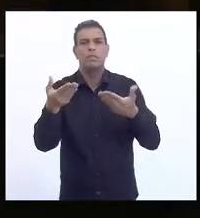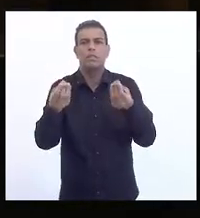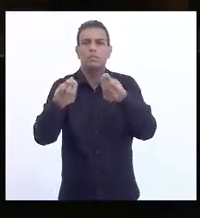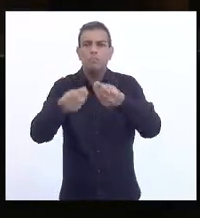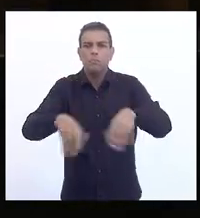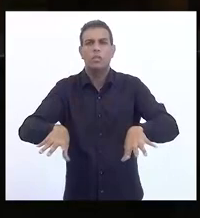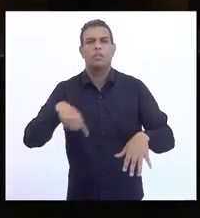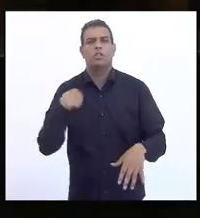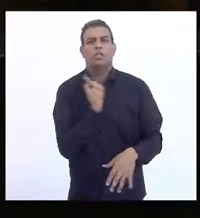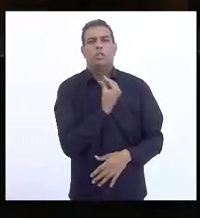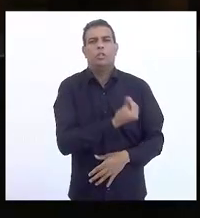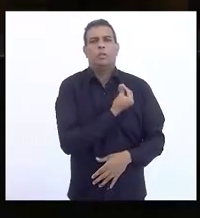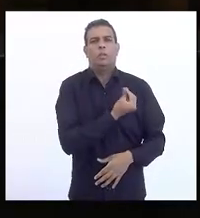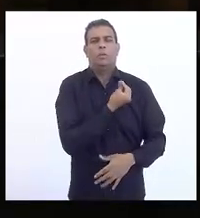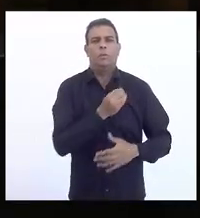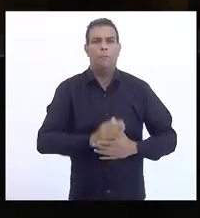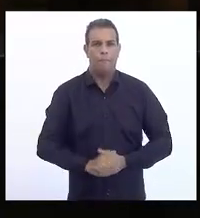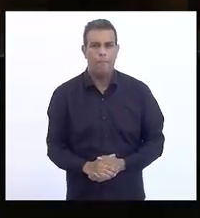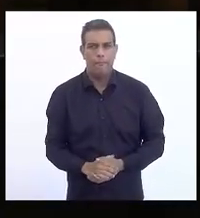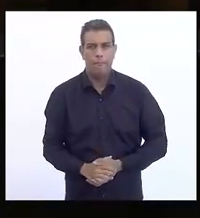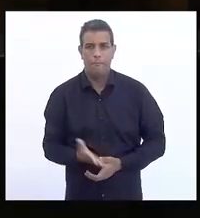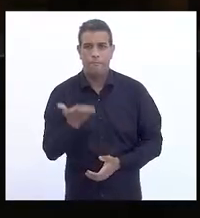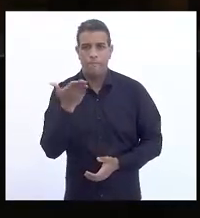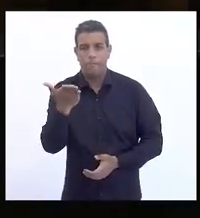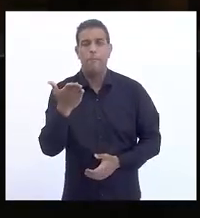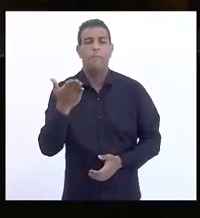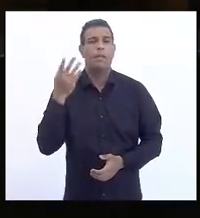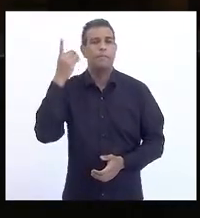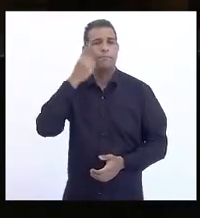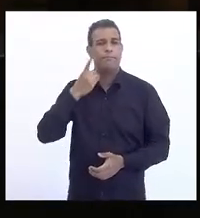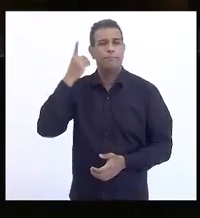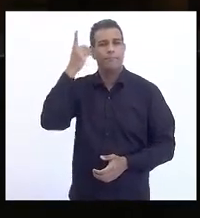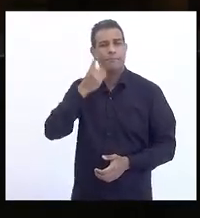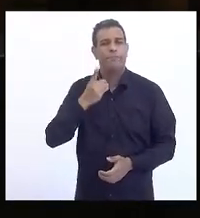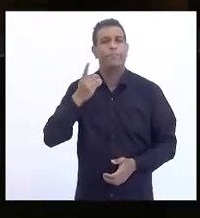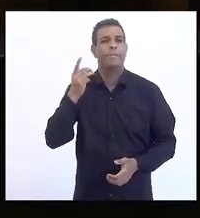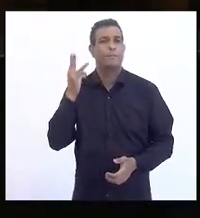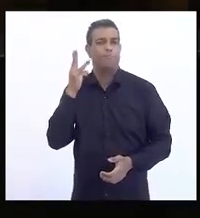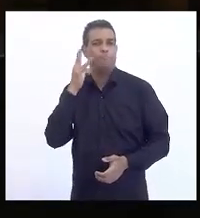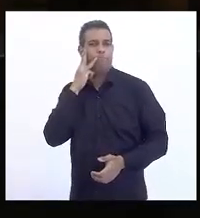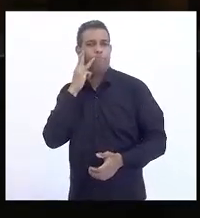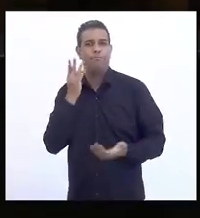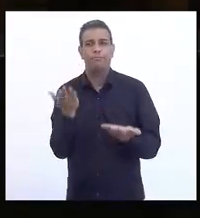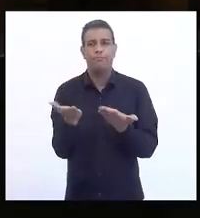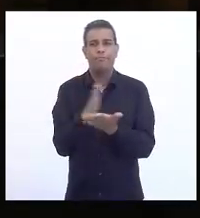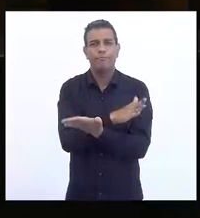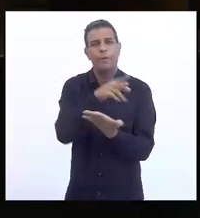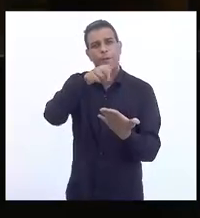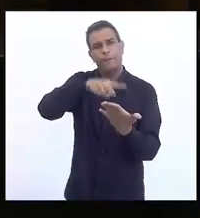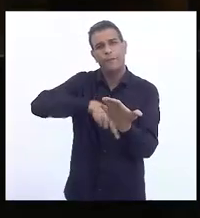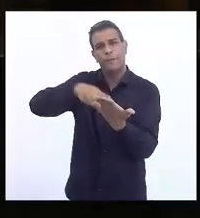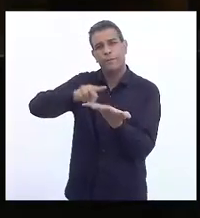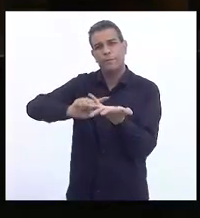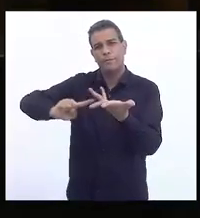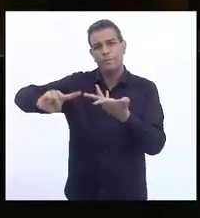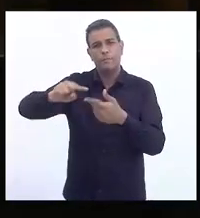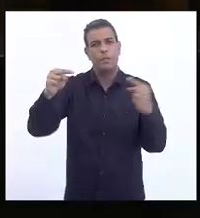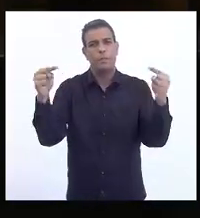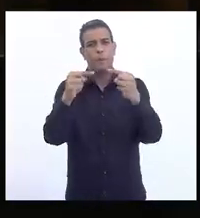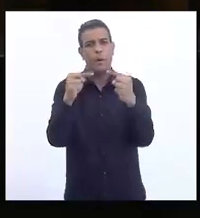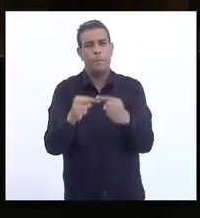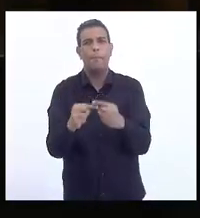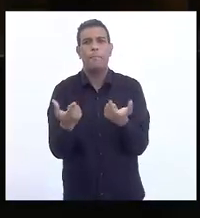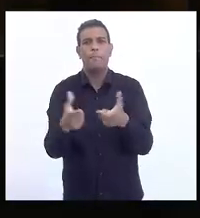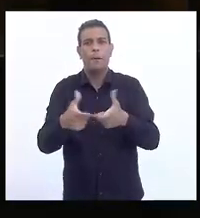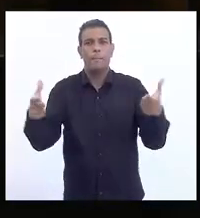completamente precário. E aí, deputado Valdec, podemos ver nessa leitura preliminar que, apesar do aumento